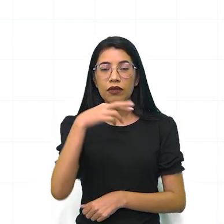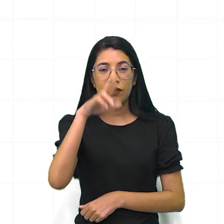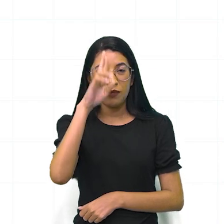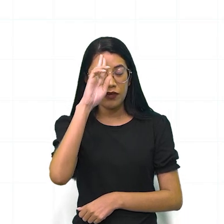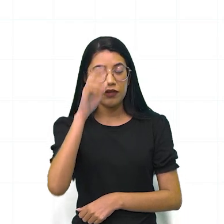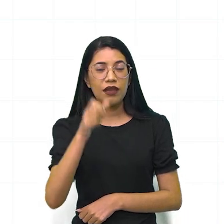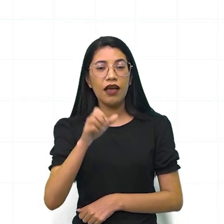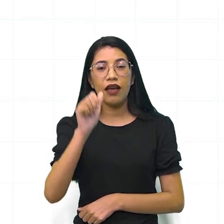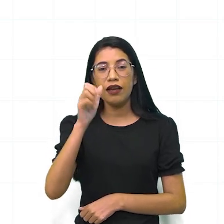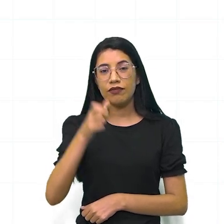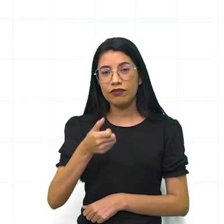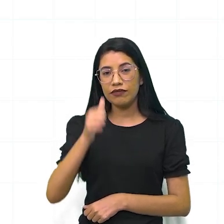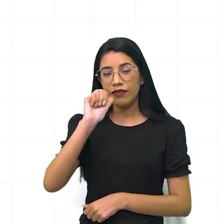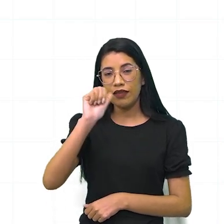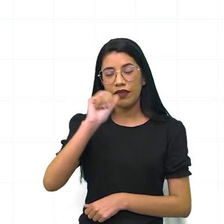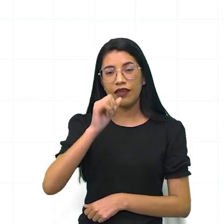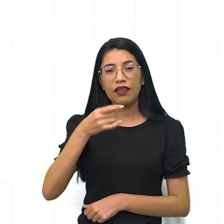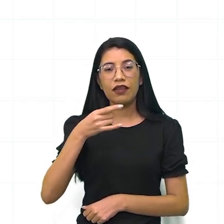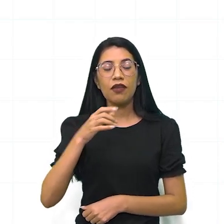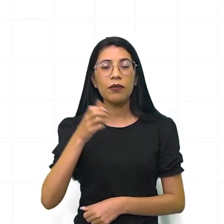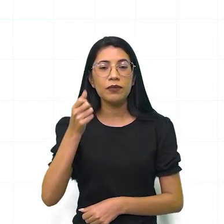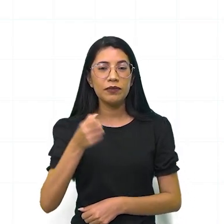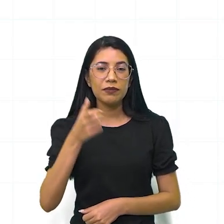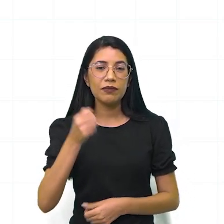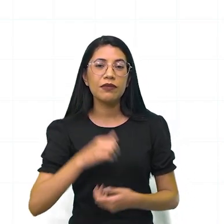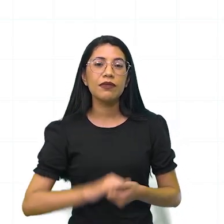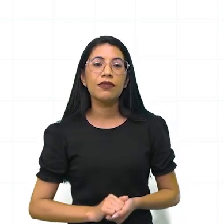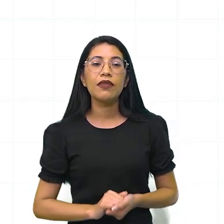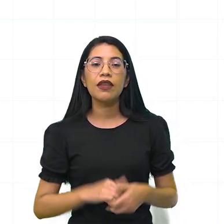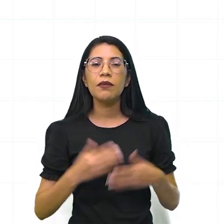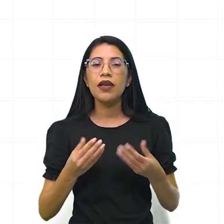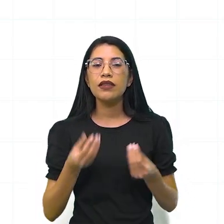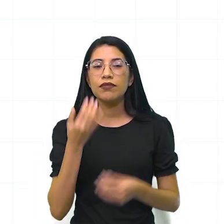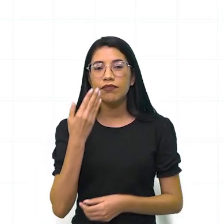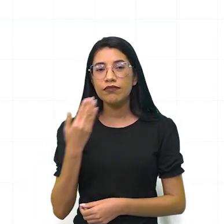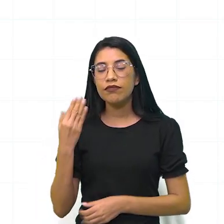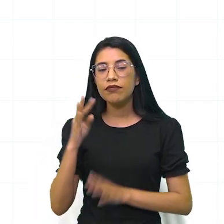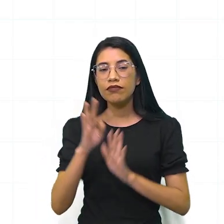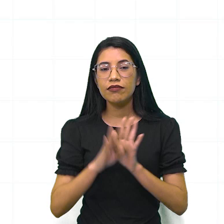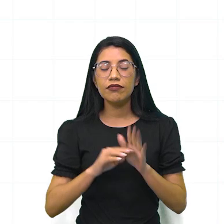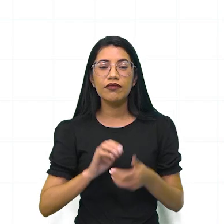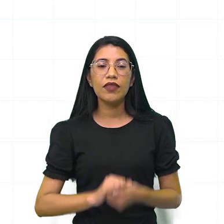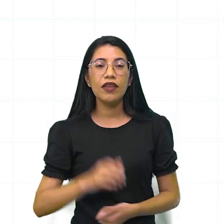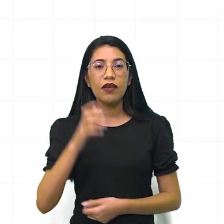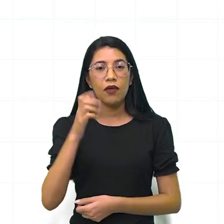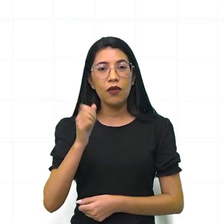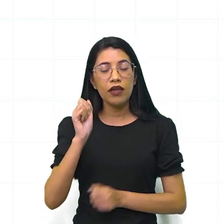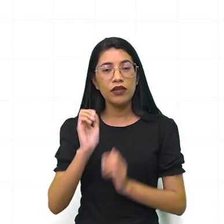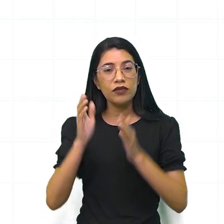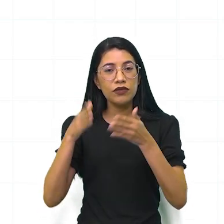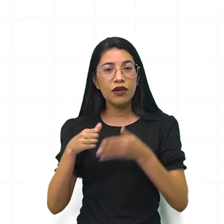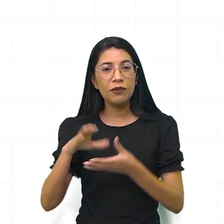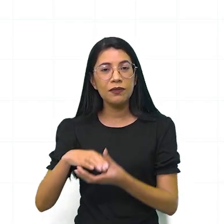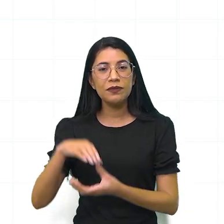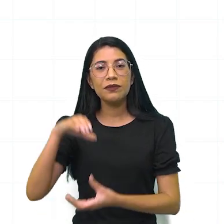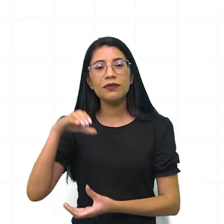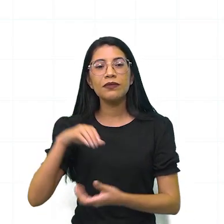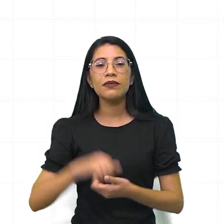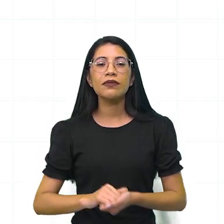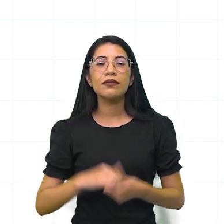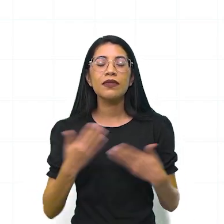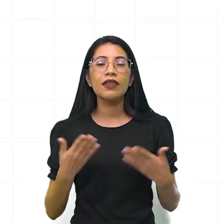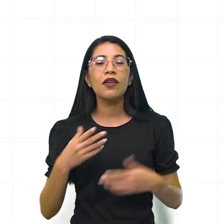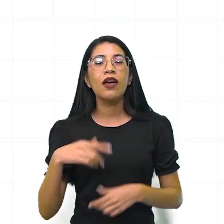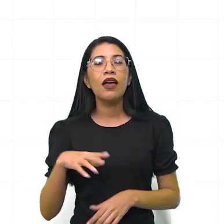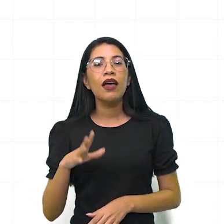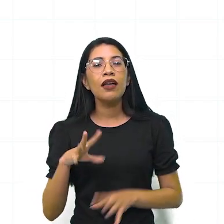verificar aqui o que traz sobre o leite. Leite para gente grande. Sabia que entre todos